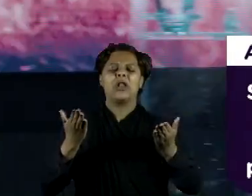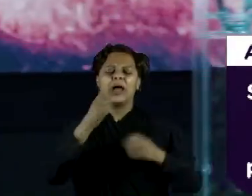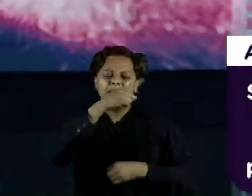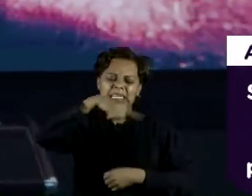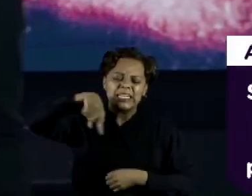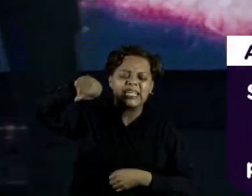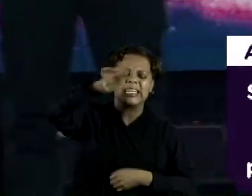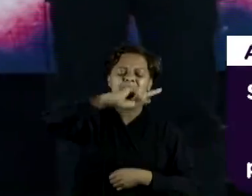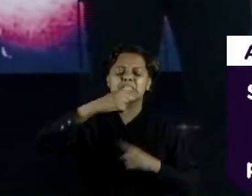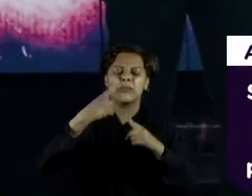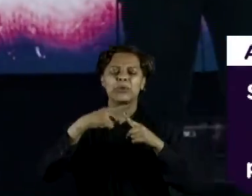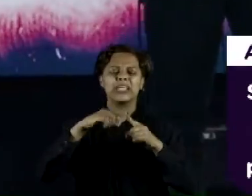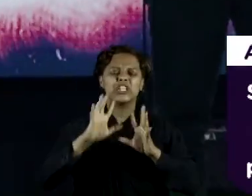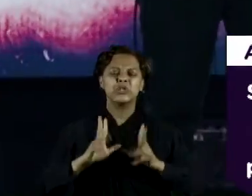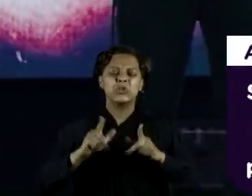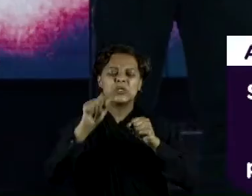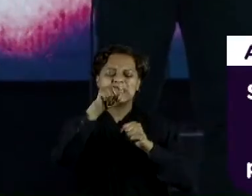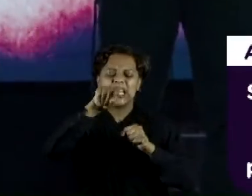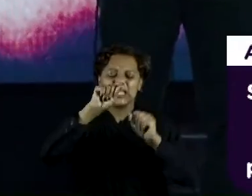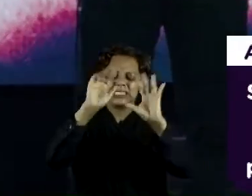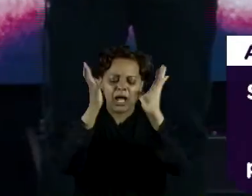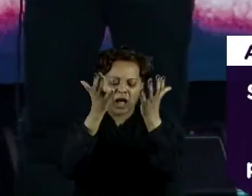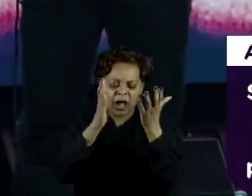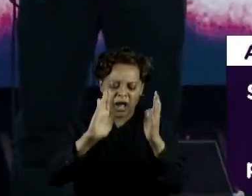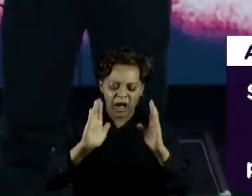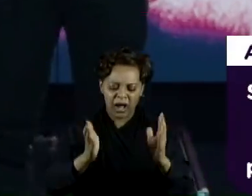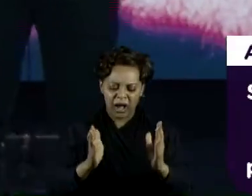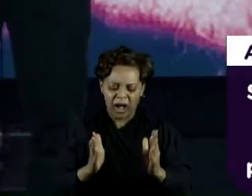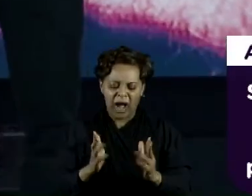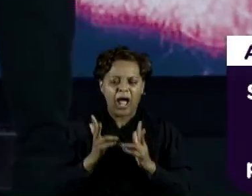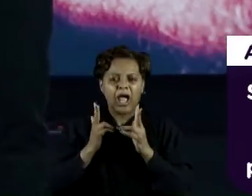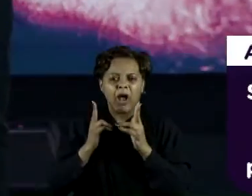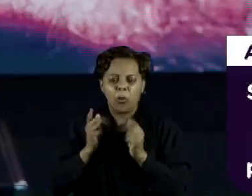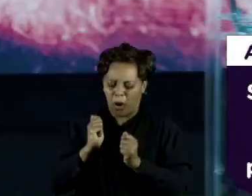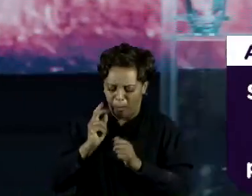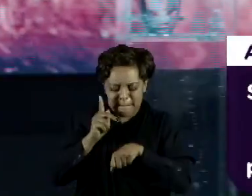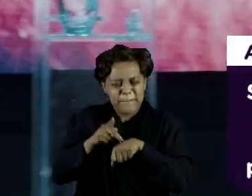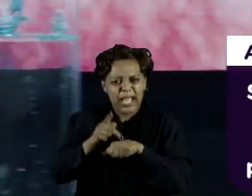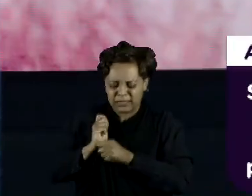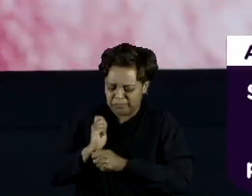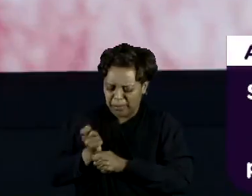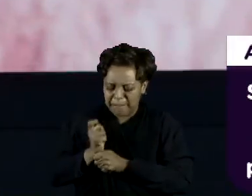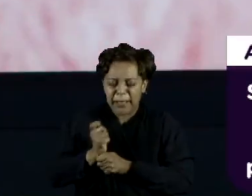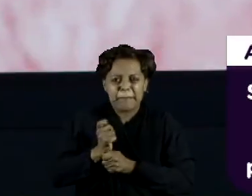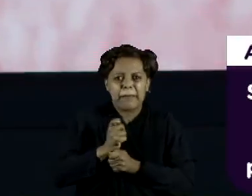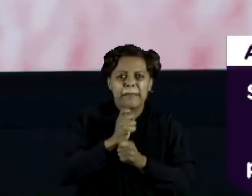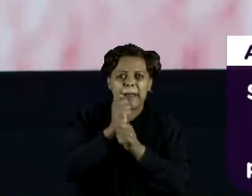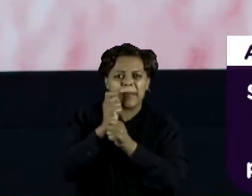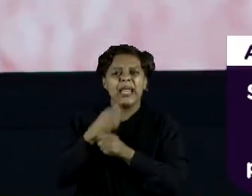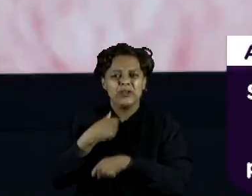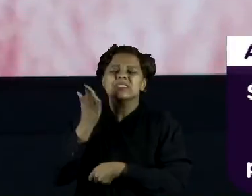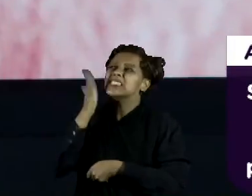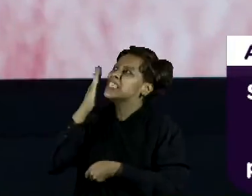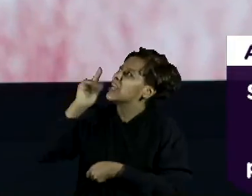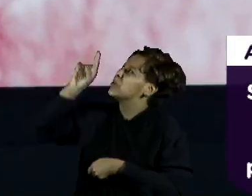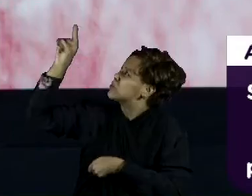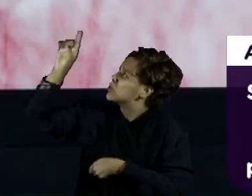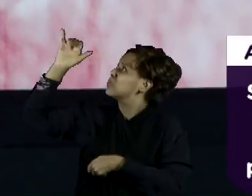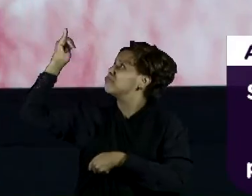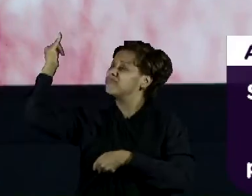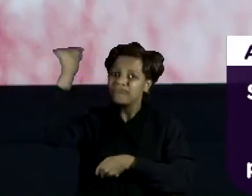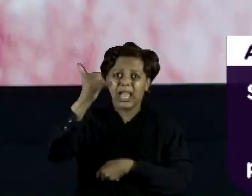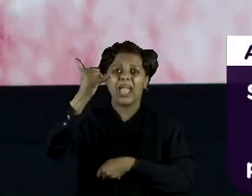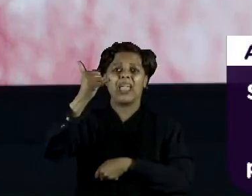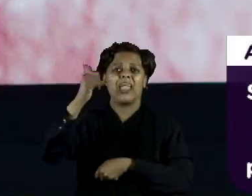são obras-primas suas. Eles são pessoas as quais o Senhor ama e o Senhor tem um grande propósito. Então, em nome de Jesus,